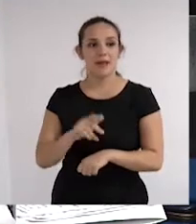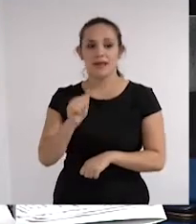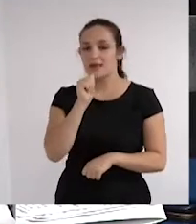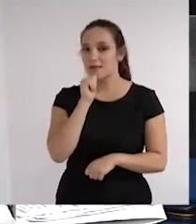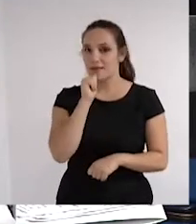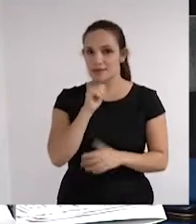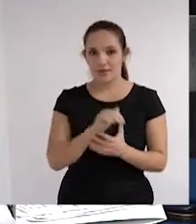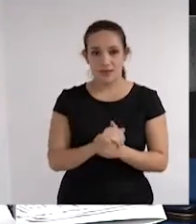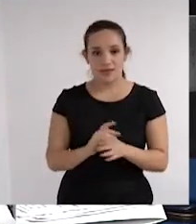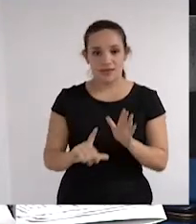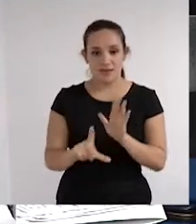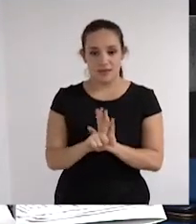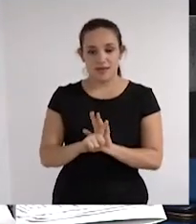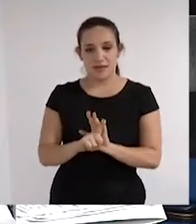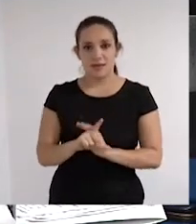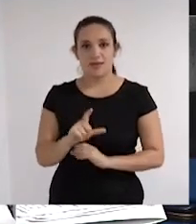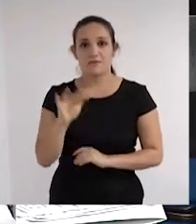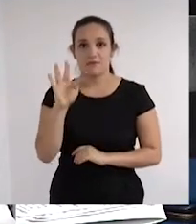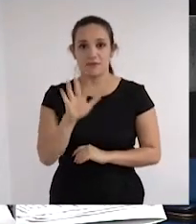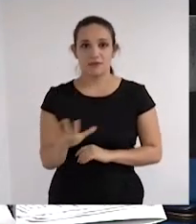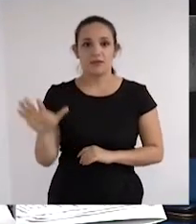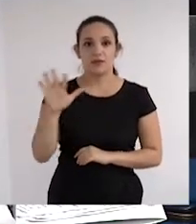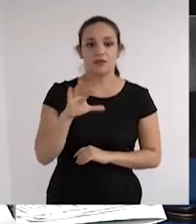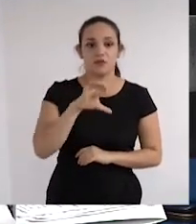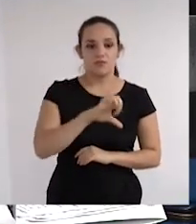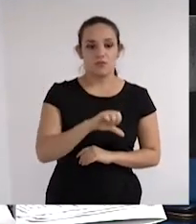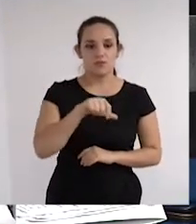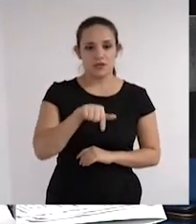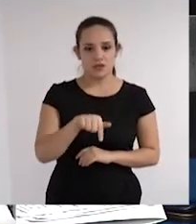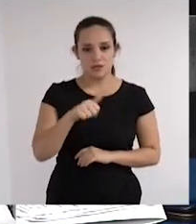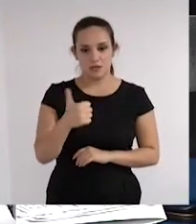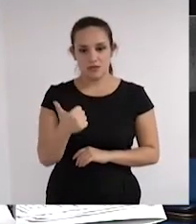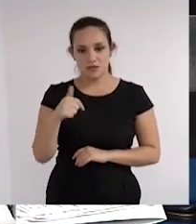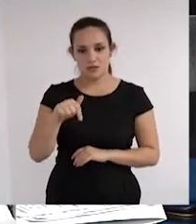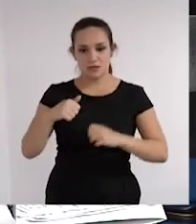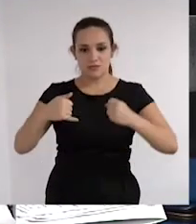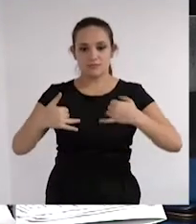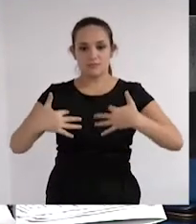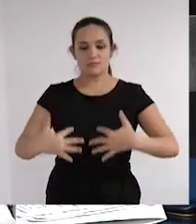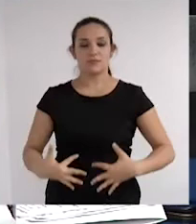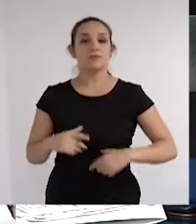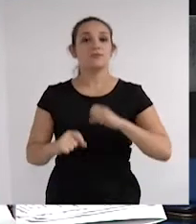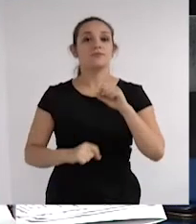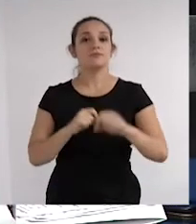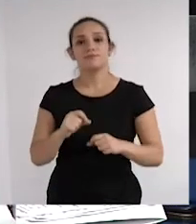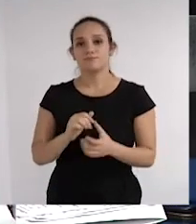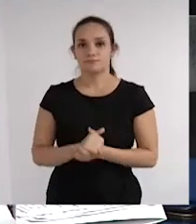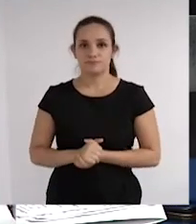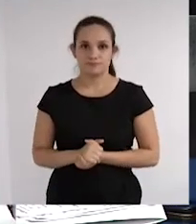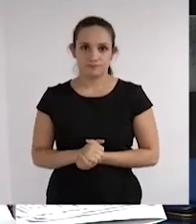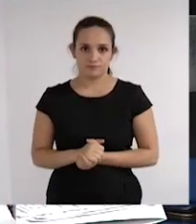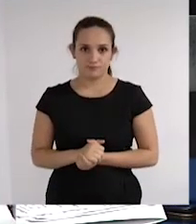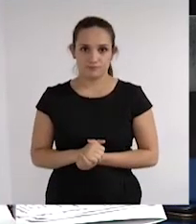A Lei Federal número 9.717, que dispõe sobre regra, diz o seguinte: